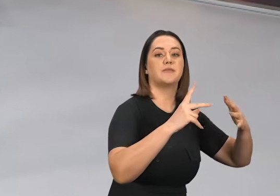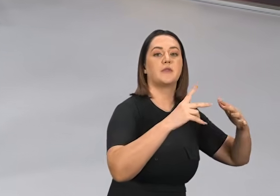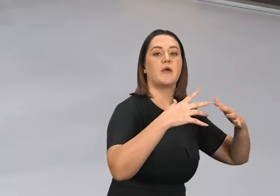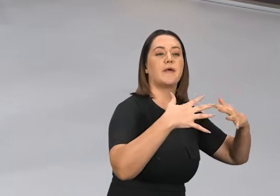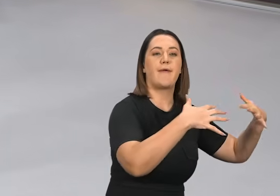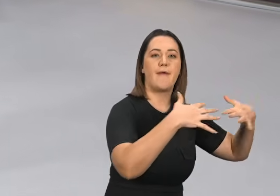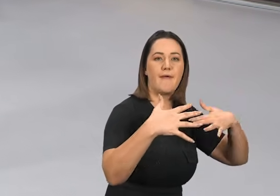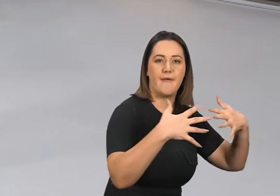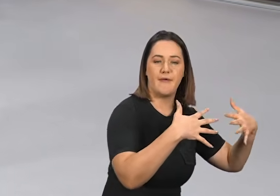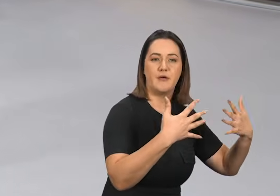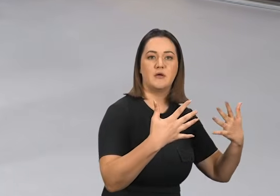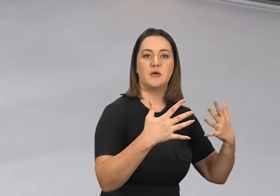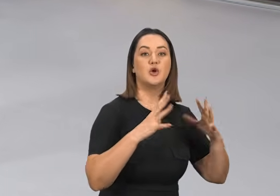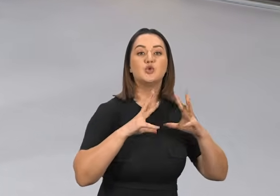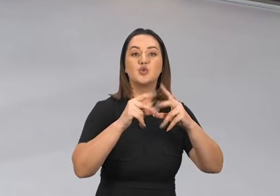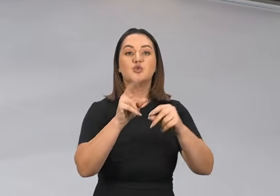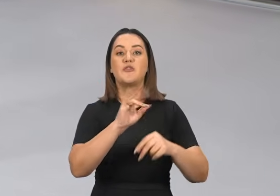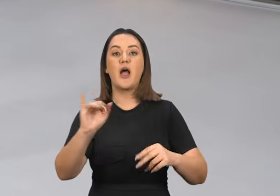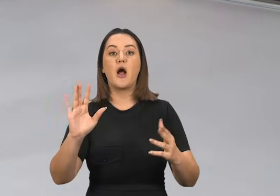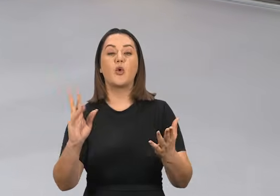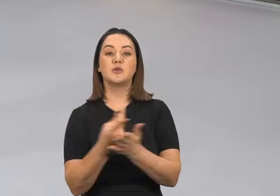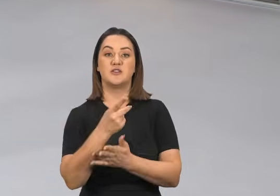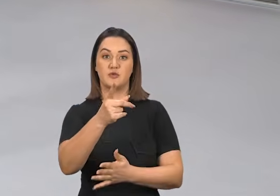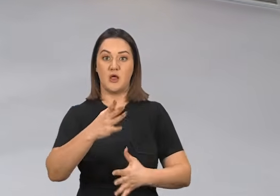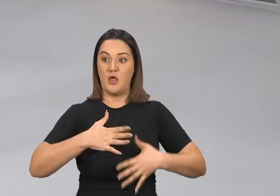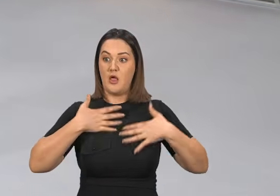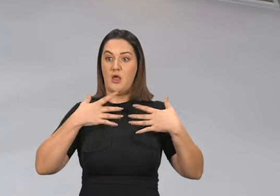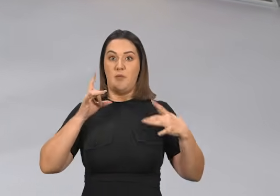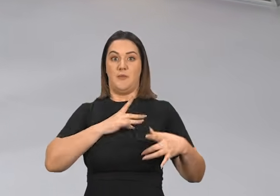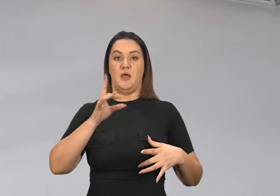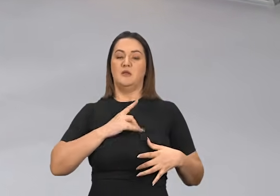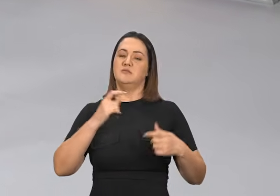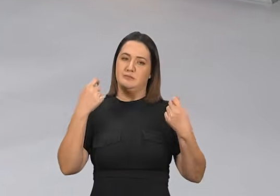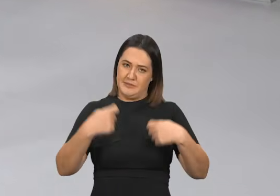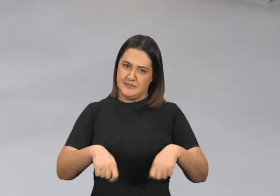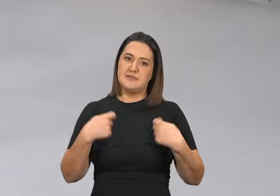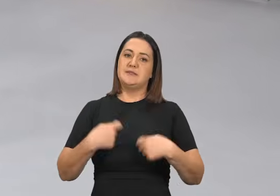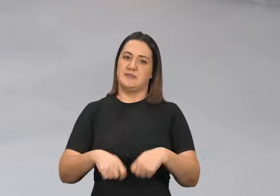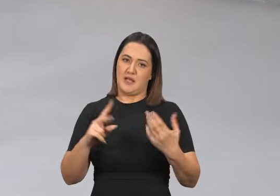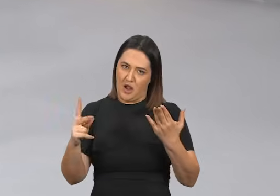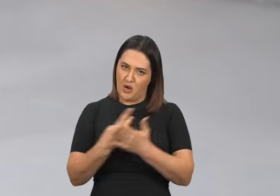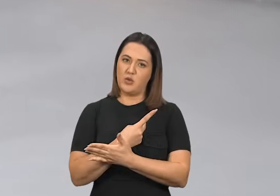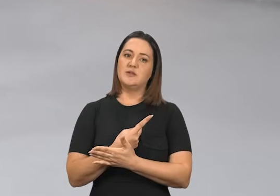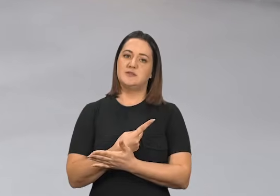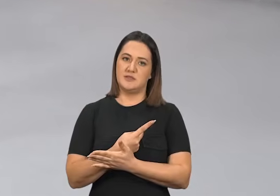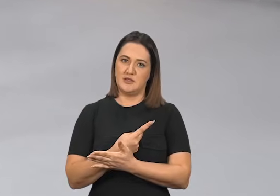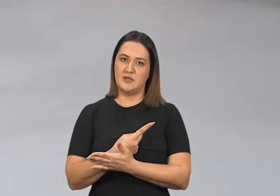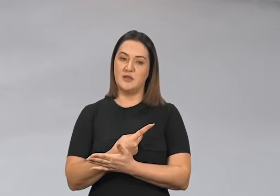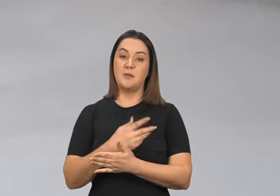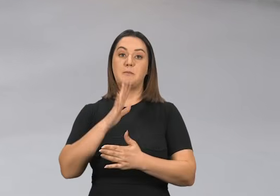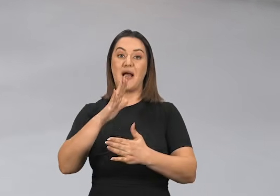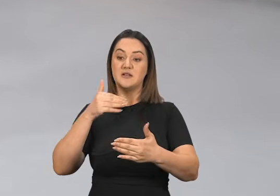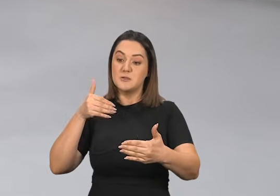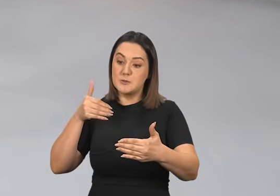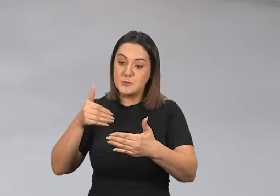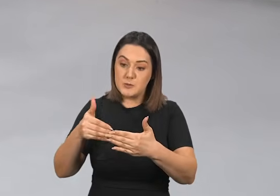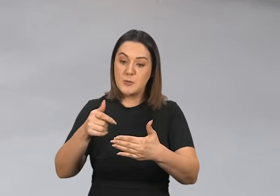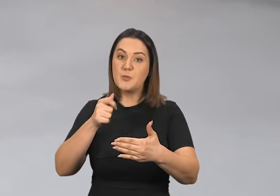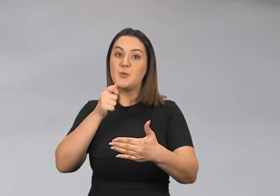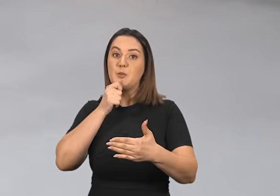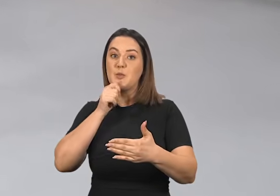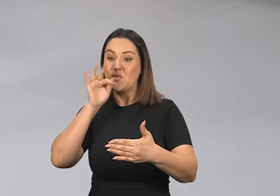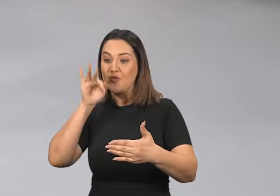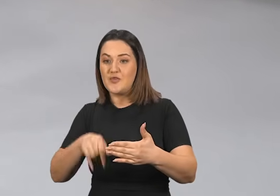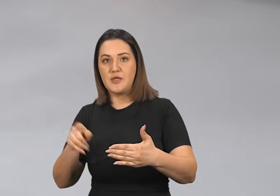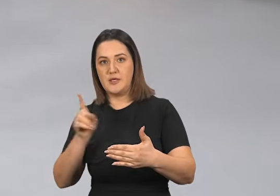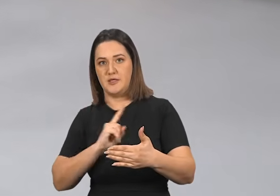falando assim, tudo isso vai acontecer, não se assuste, porque é necessário que isso aconteça, mas ainda não é o